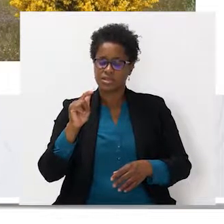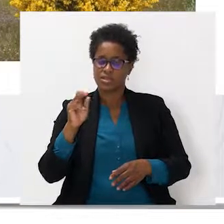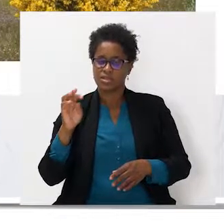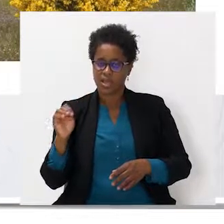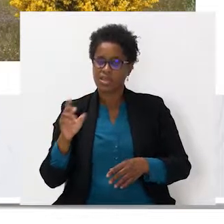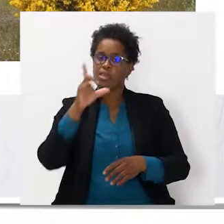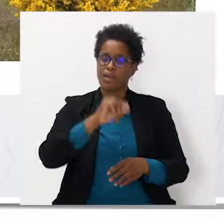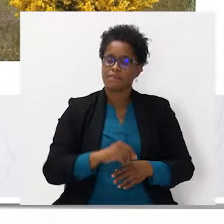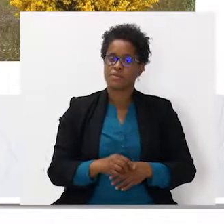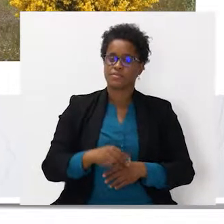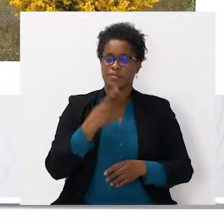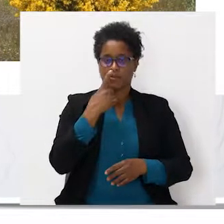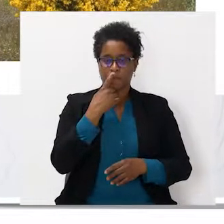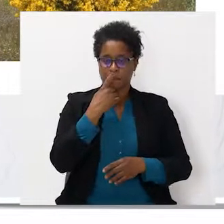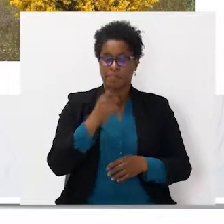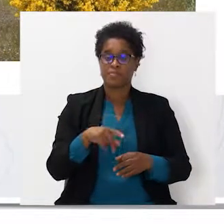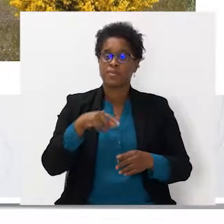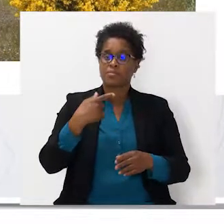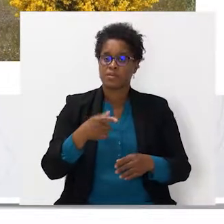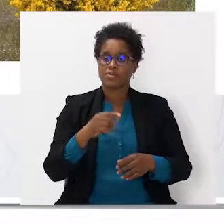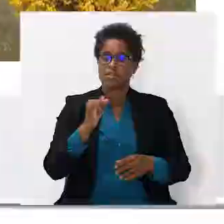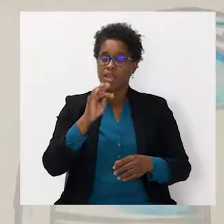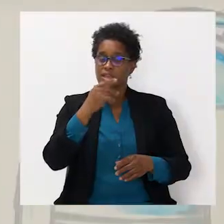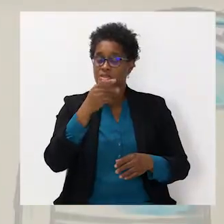Também giestas, um outro tipo de